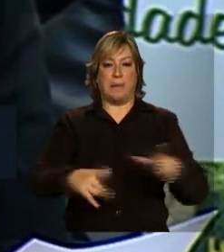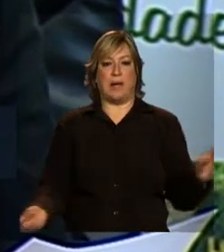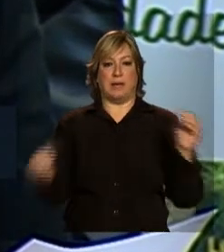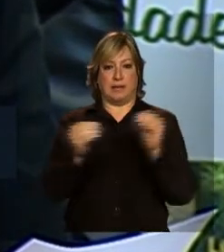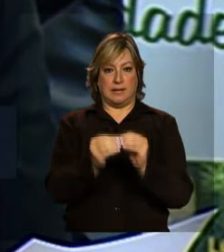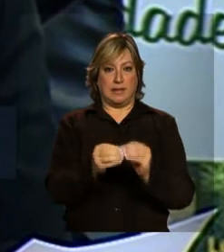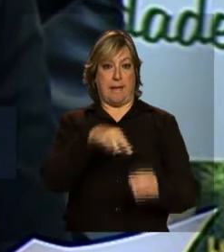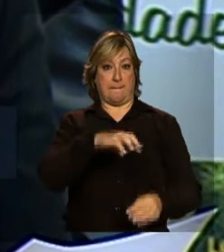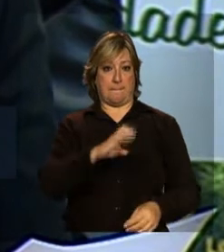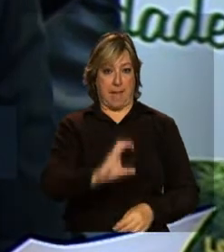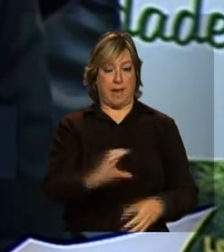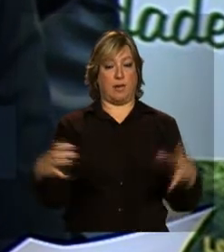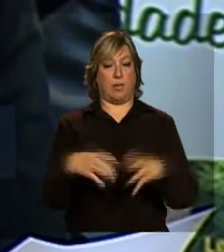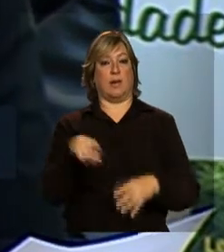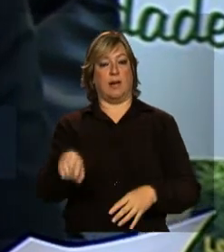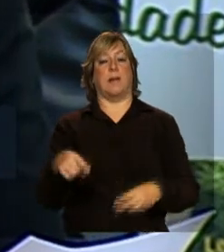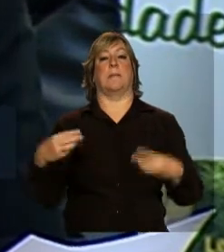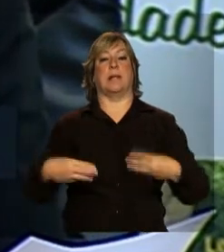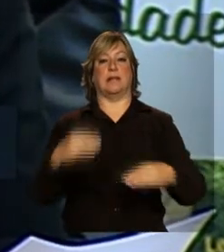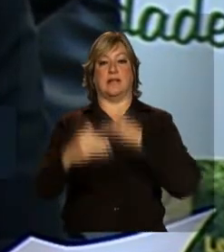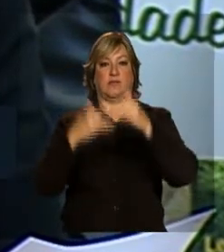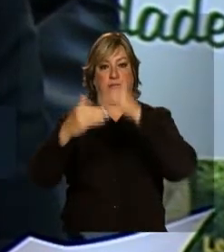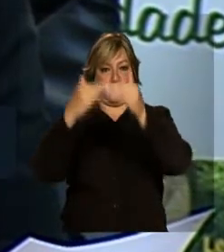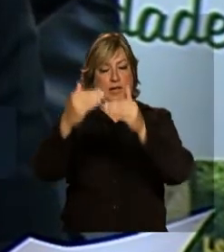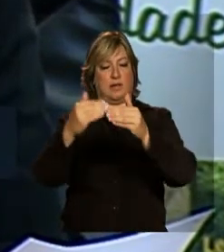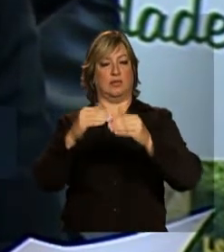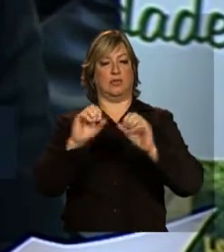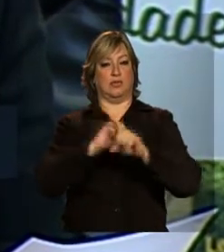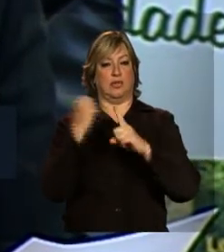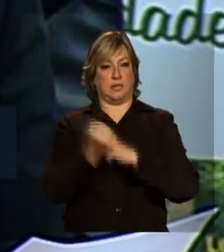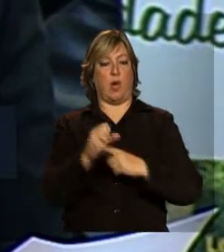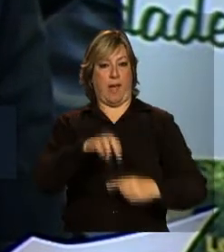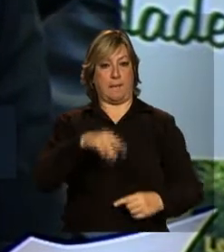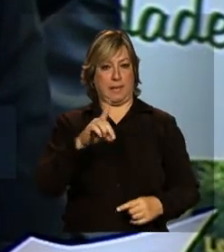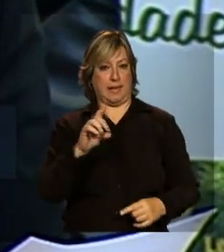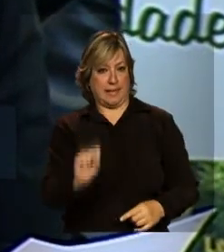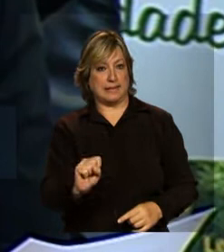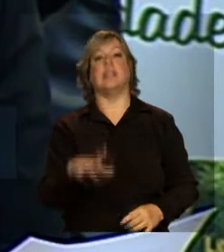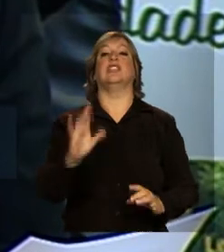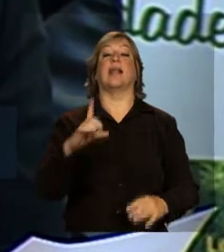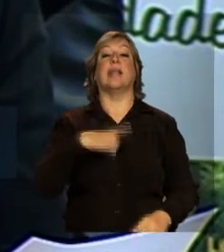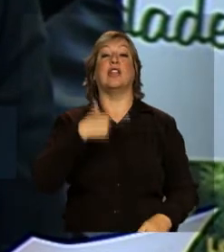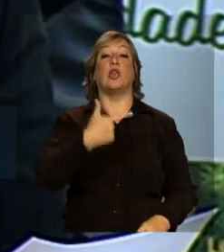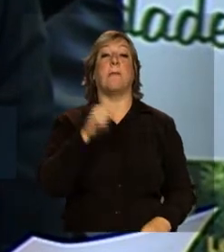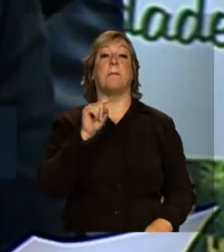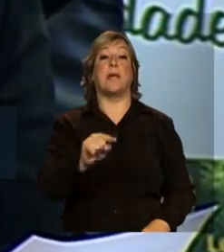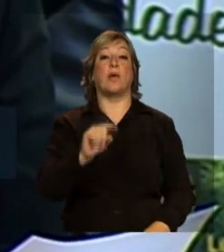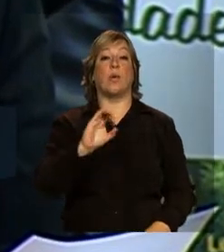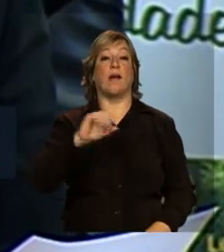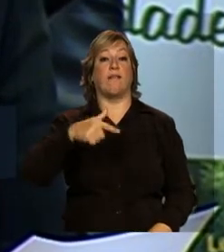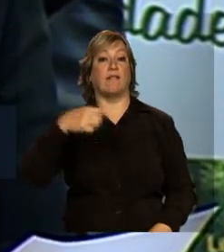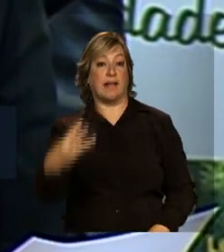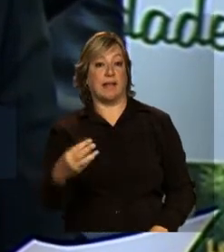entre o Ministério da Educação e o Ministério do Desenvolvimento Social e Combate à Fome, nós já temos 2.023